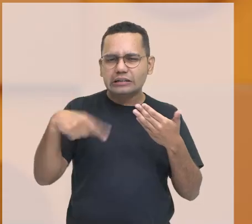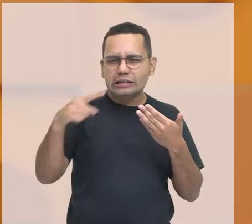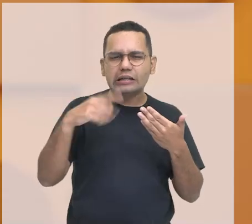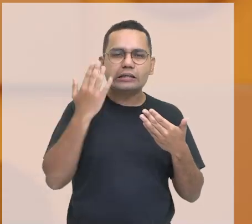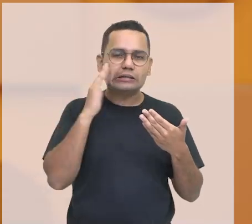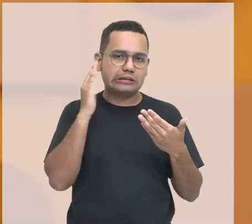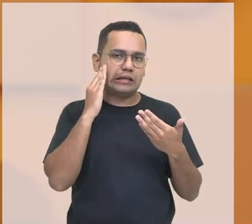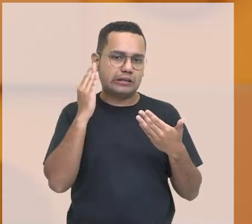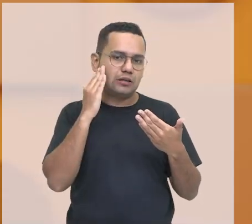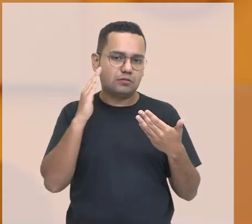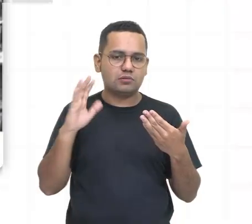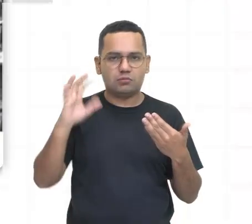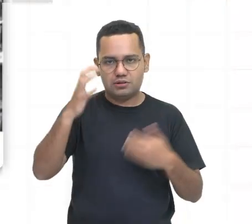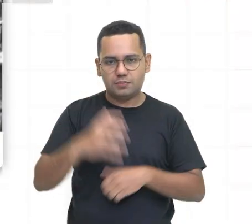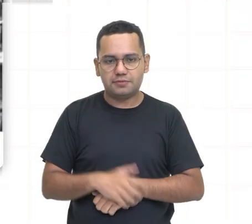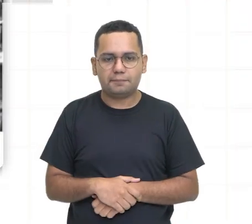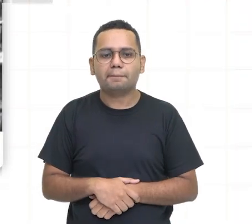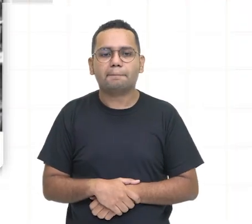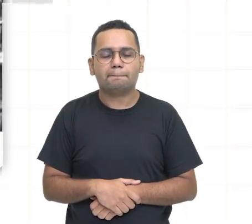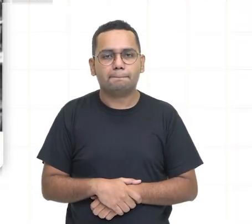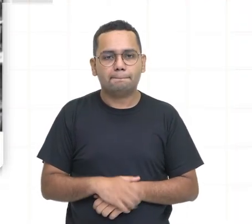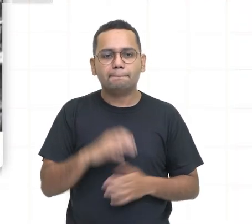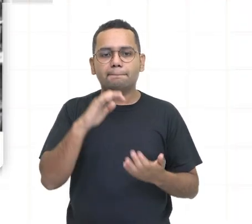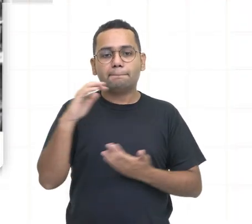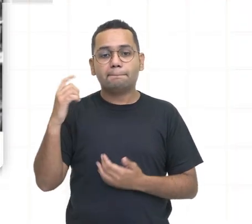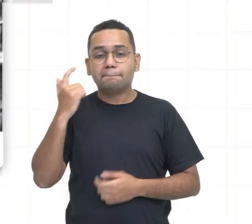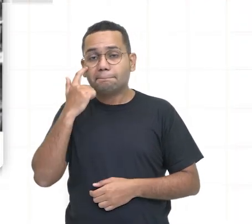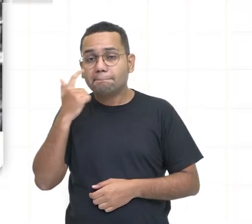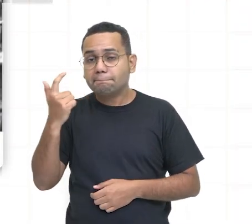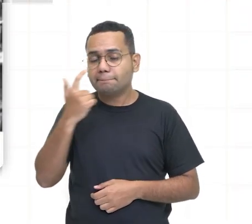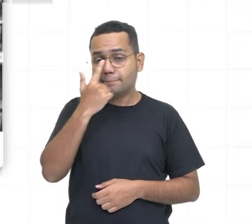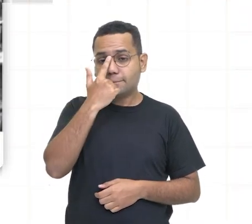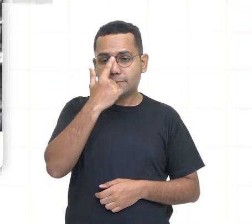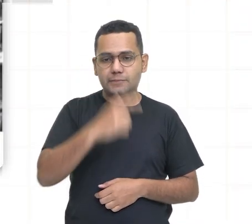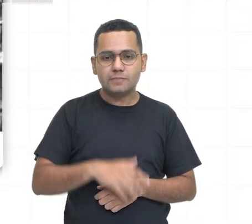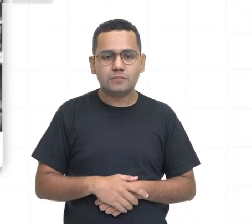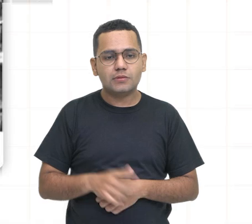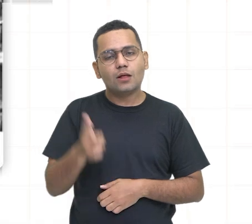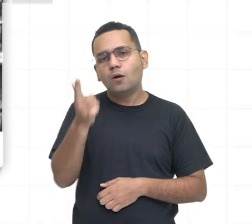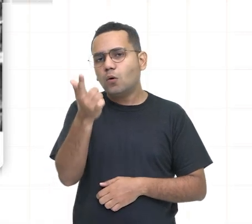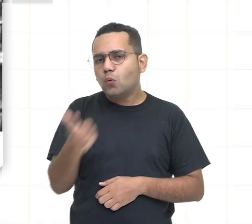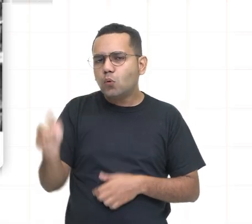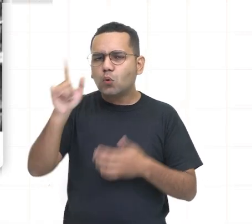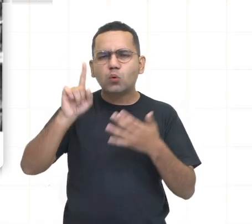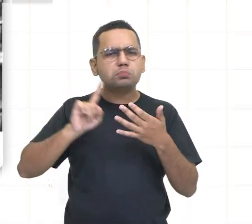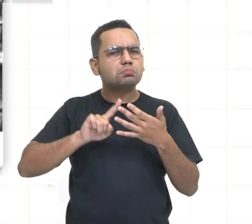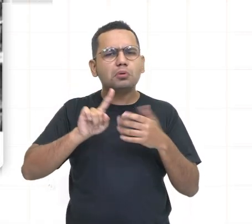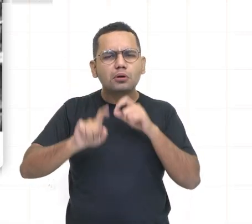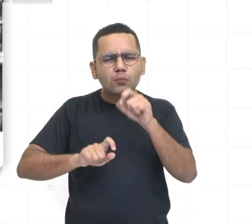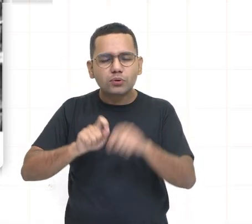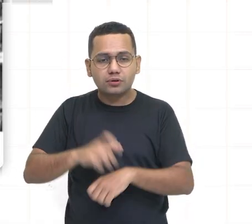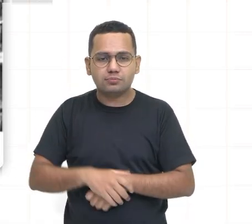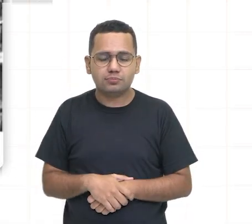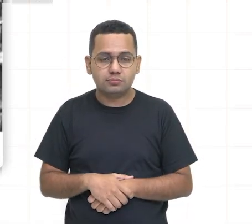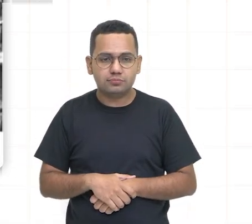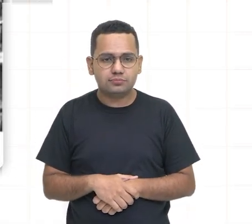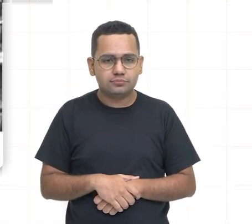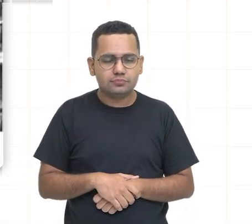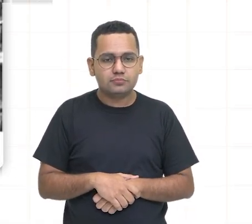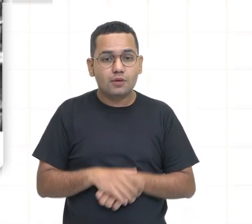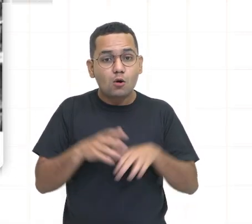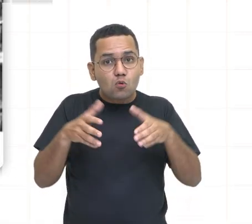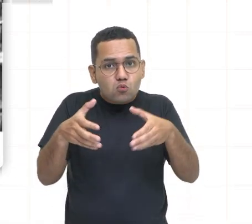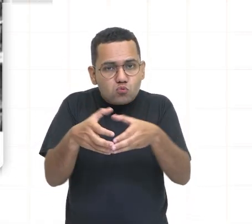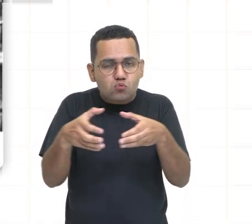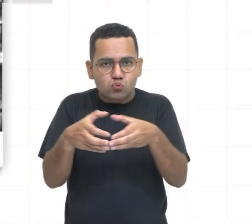Guerra Mundial. Vamos lá, galera. Mais um motivo para a gente se ater à expansão militarista do Japão